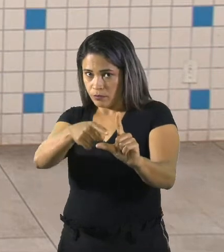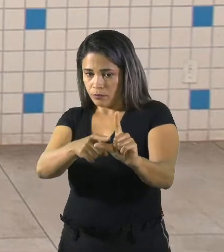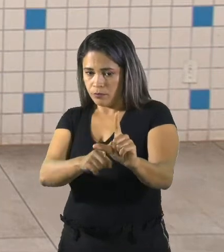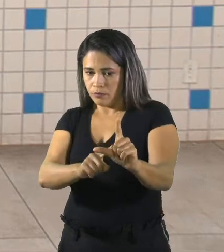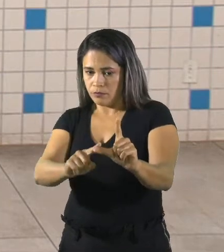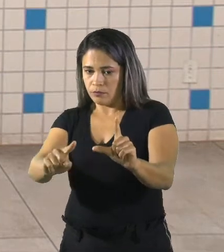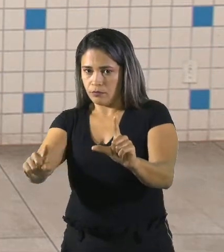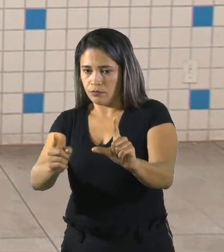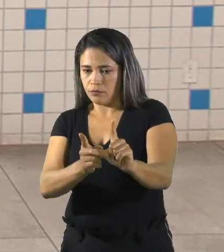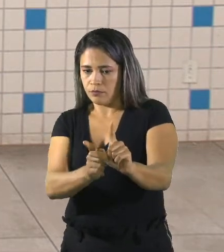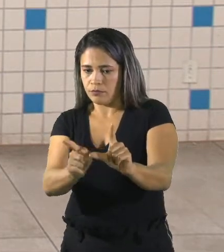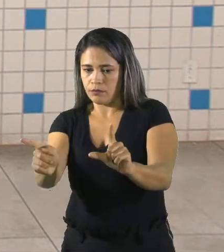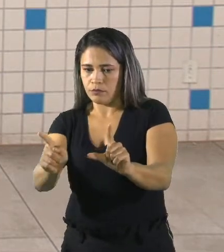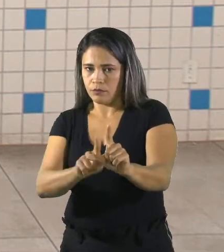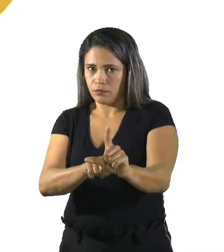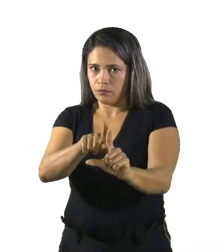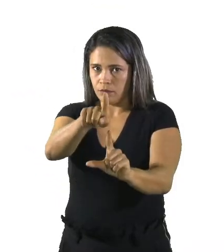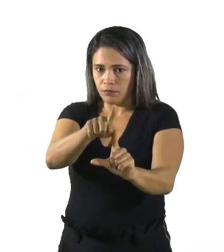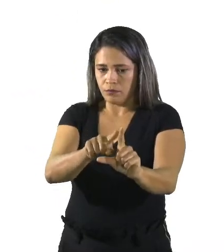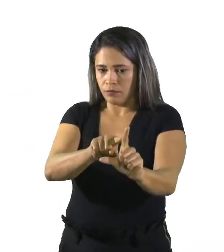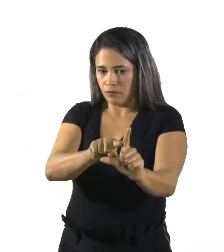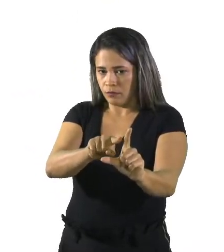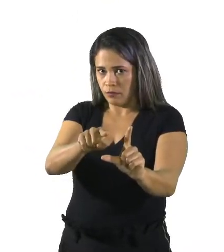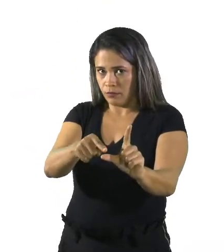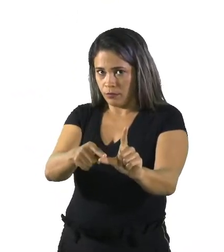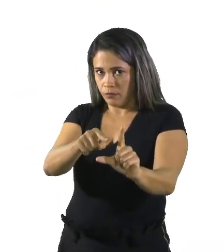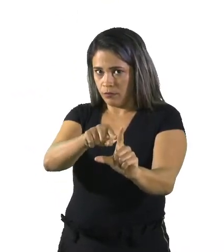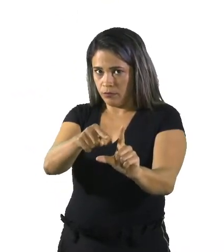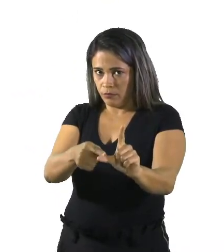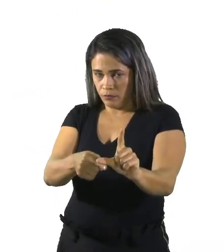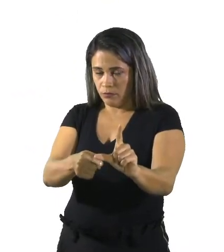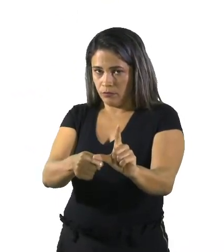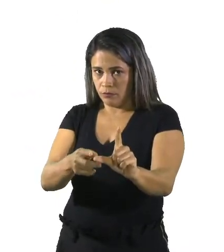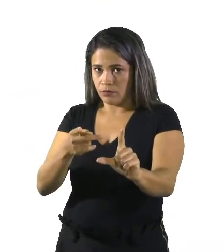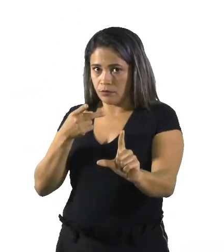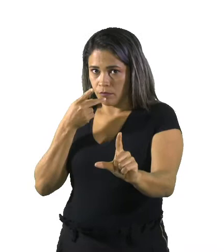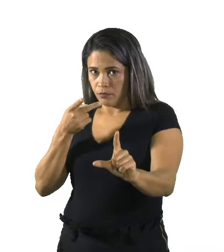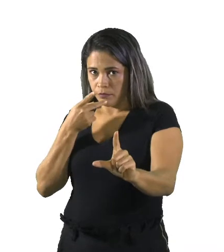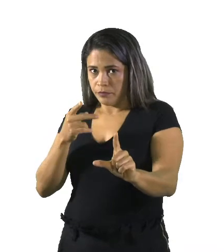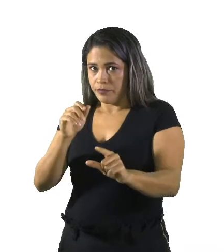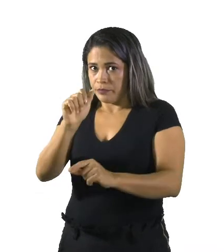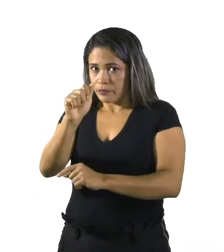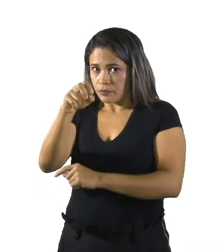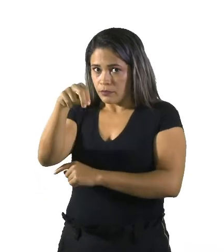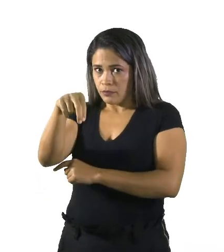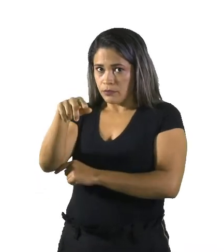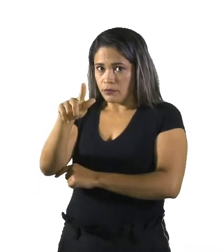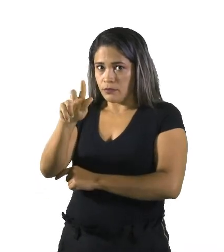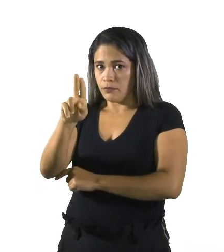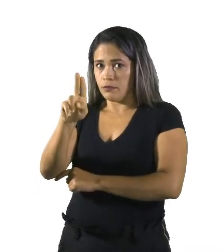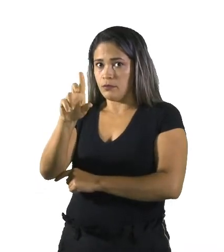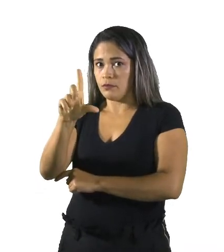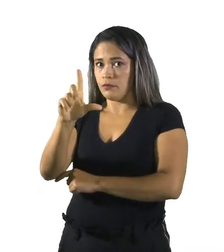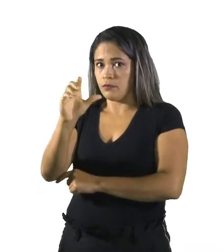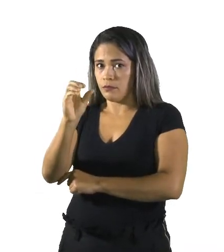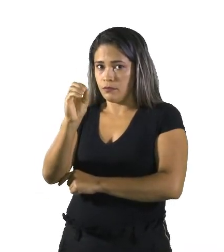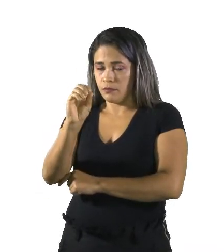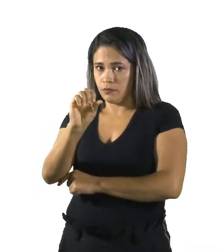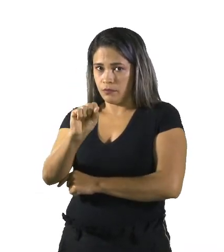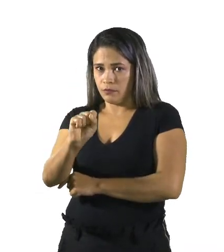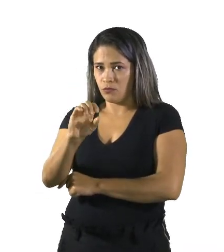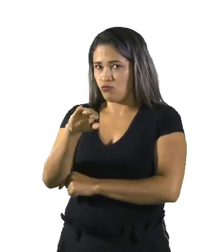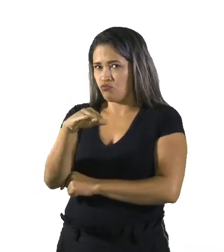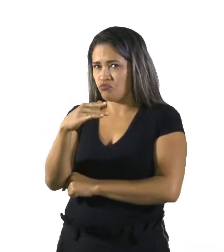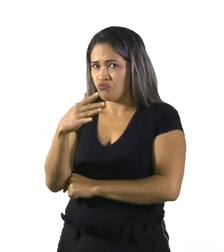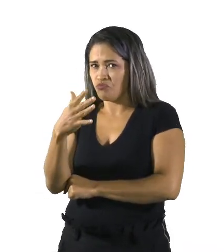duas retas. Ok? Então vejam só, quando nós falamos em ângulo, a gente vai se perguntar quais são os seus